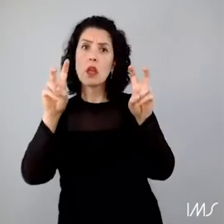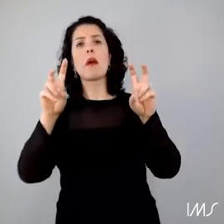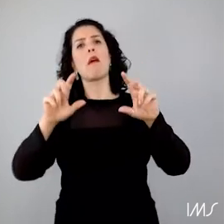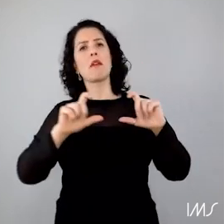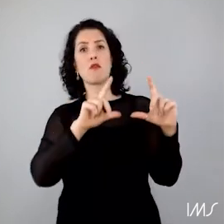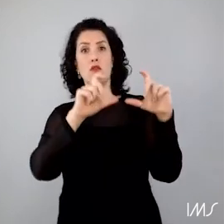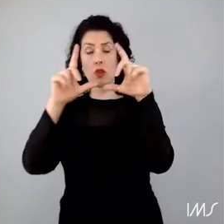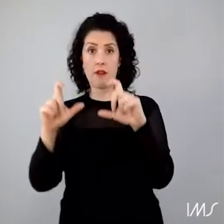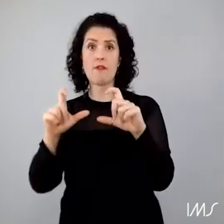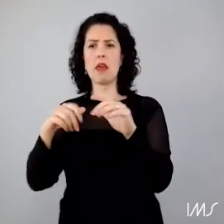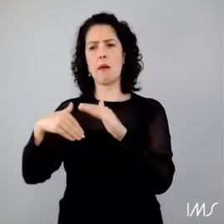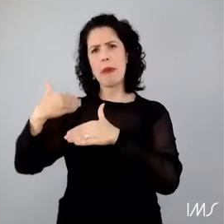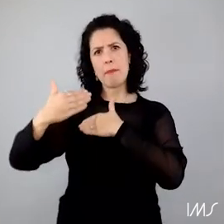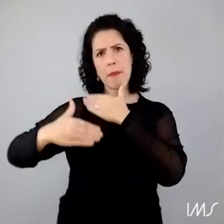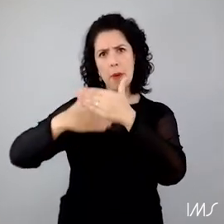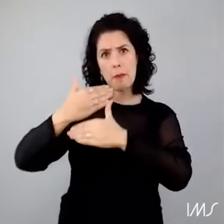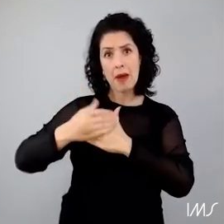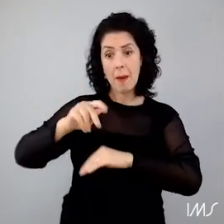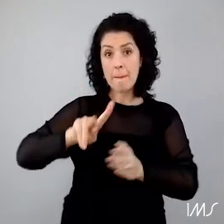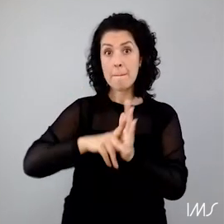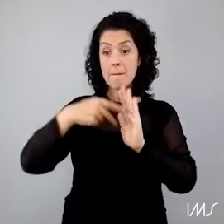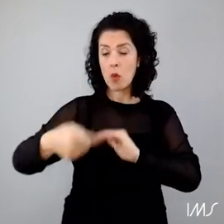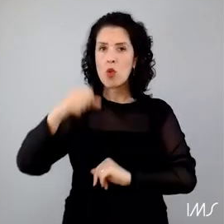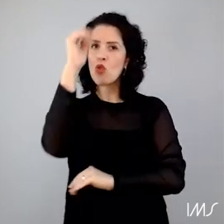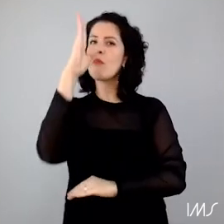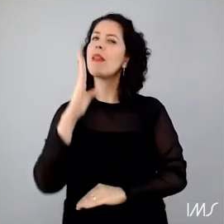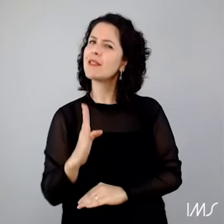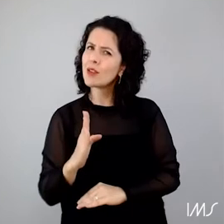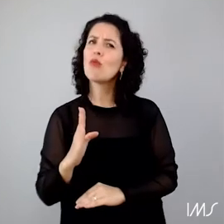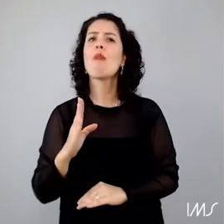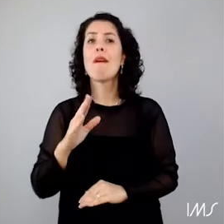o desenvolvimento e adensamento da fotografia brasileira é algo que